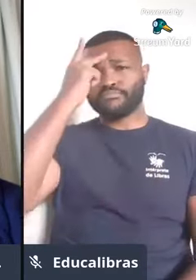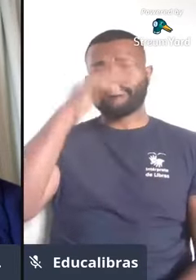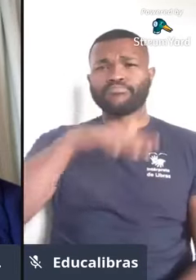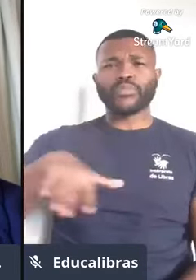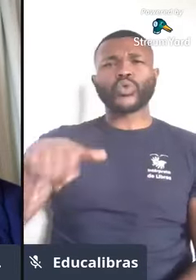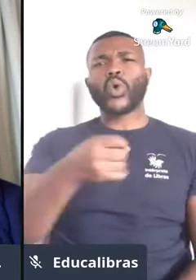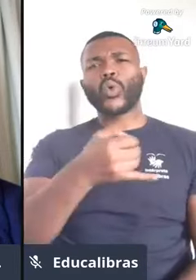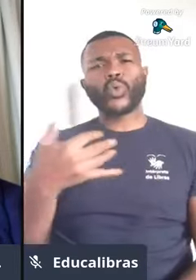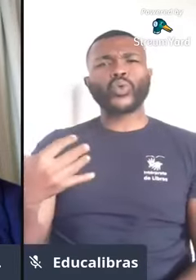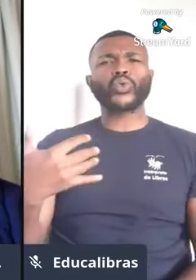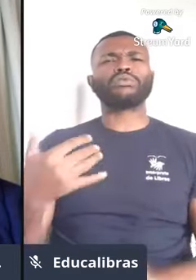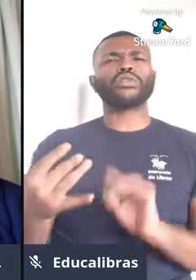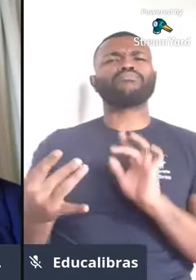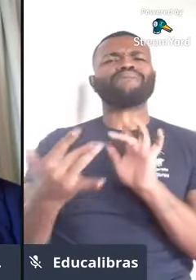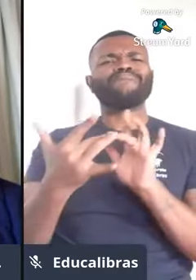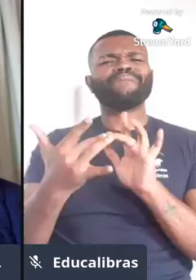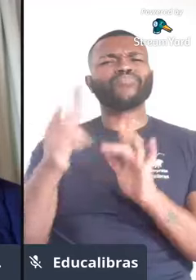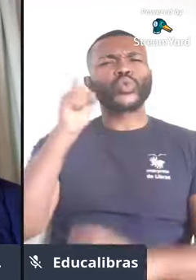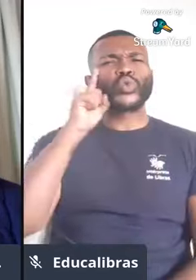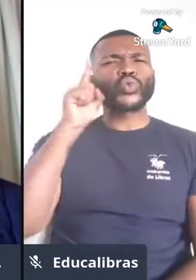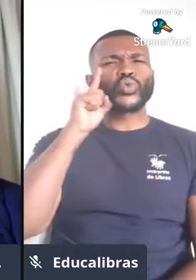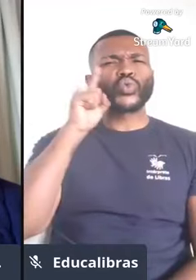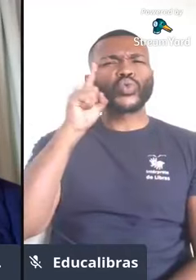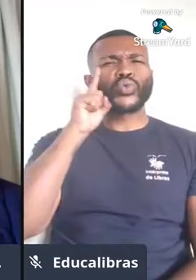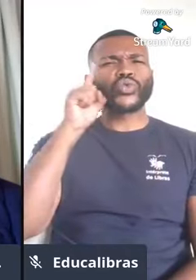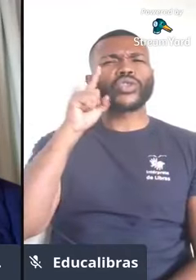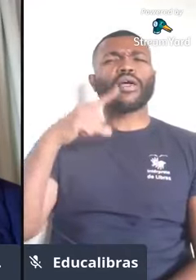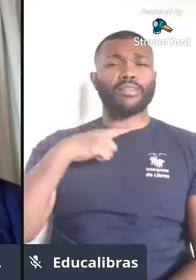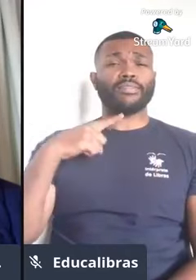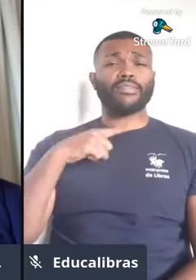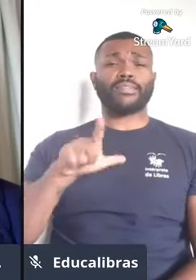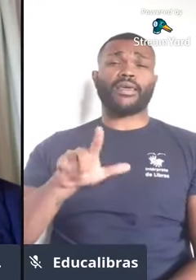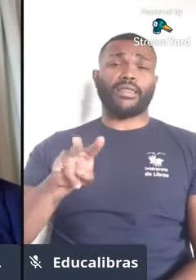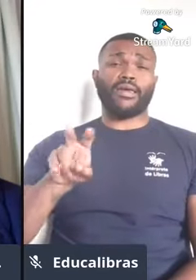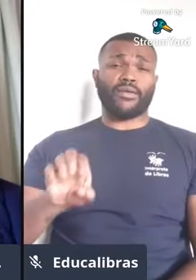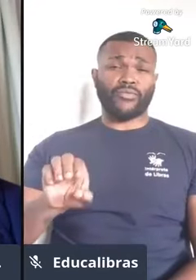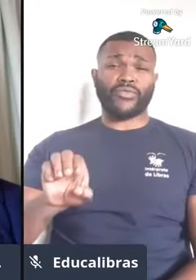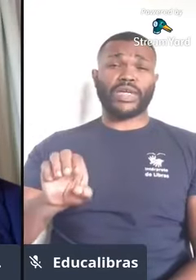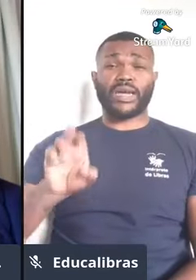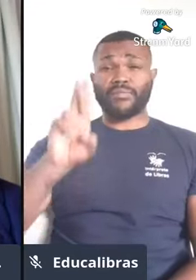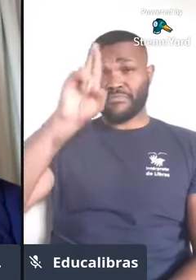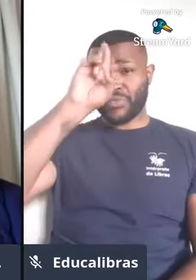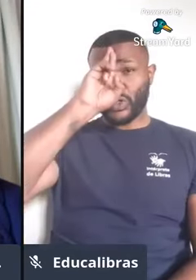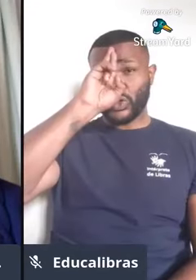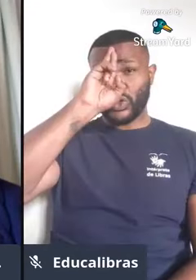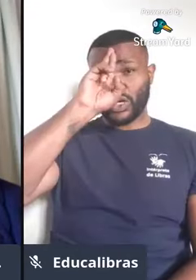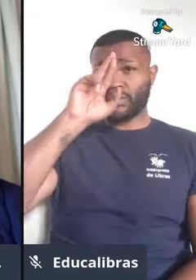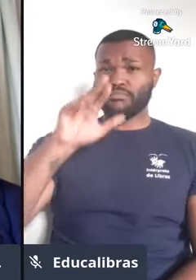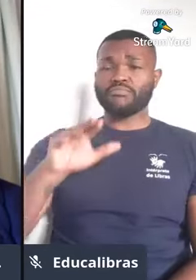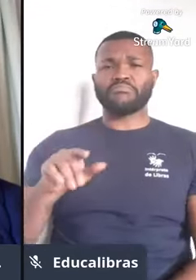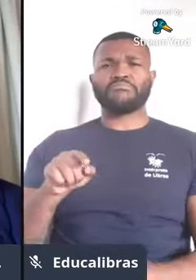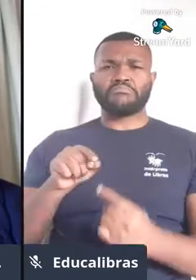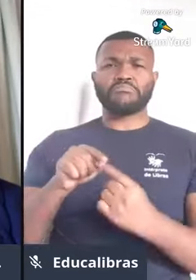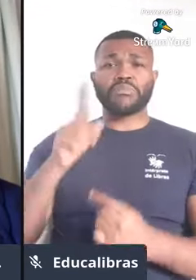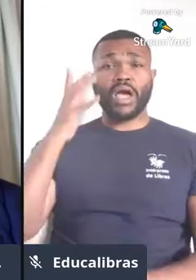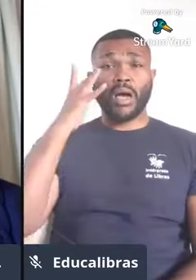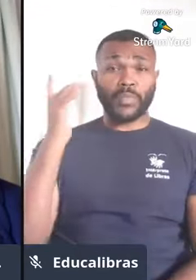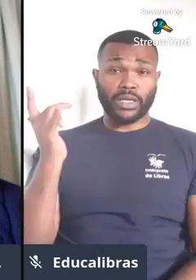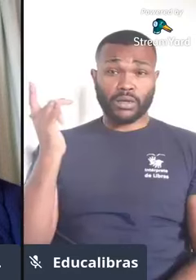gente praticamente todos os dias, nós estamos aqui todos os dias, né, a meio-dia, idealmente. E amanhã